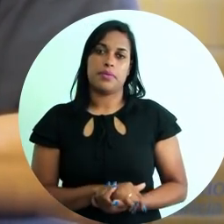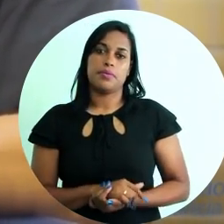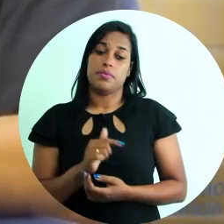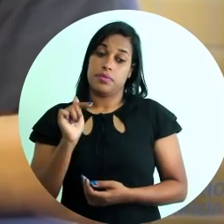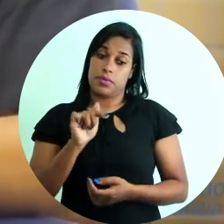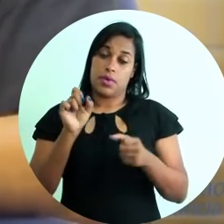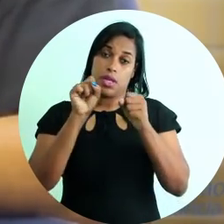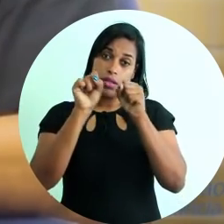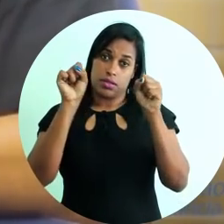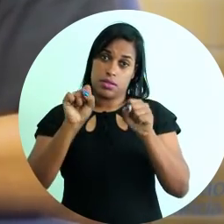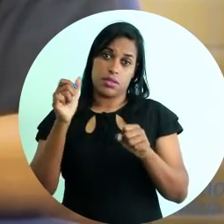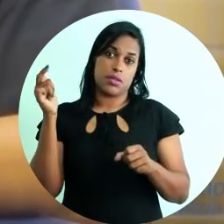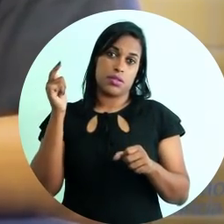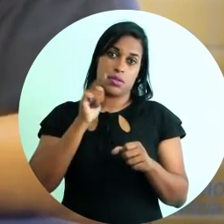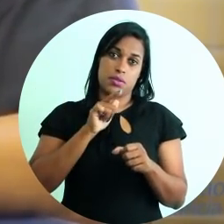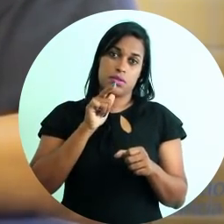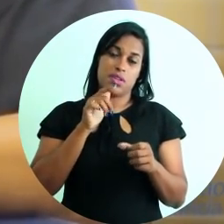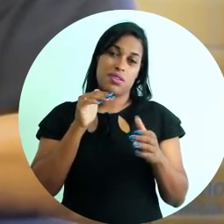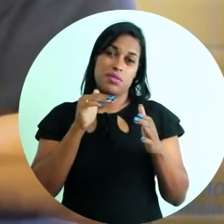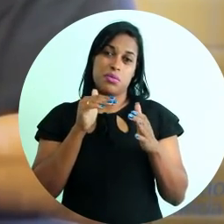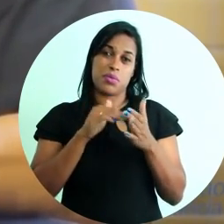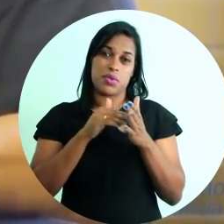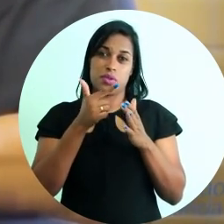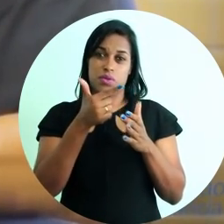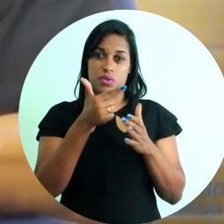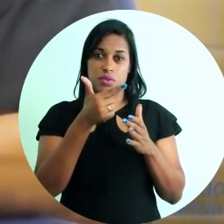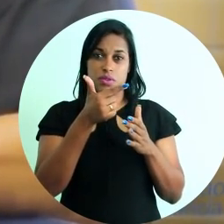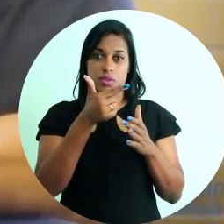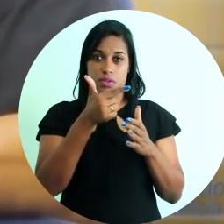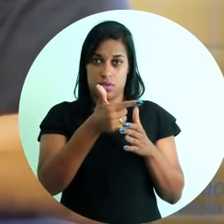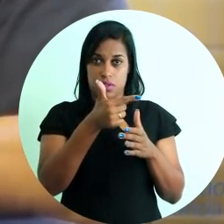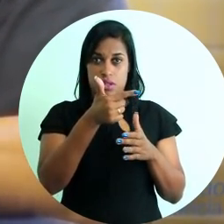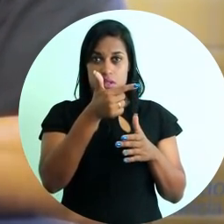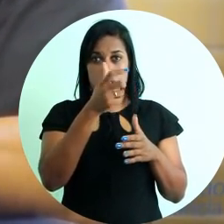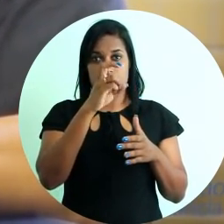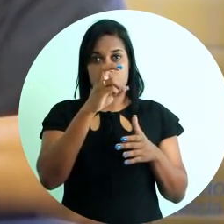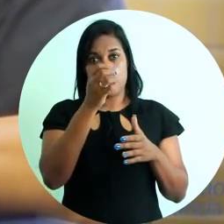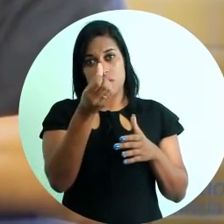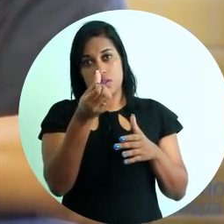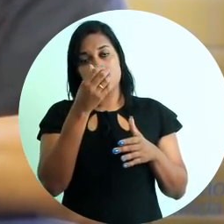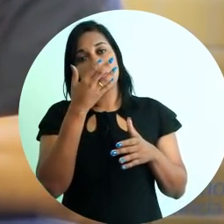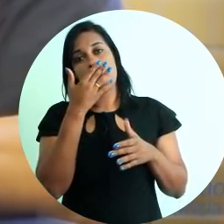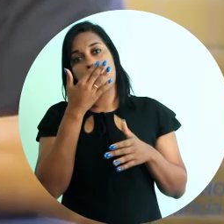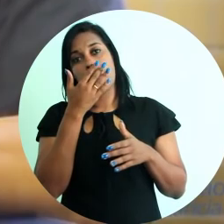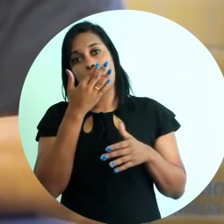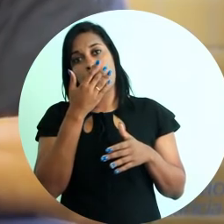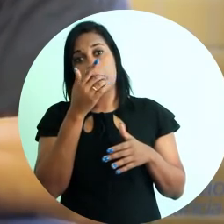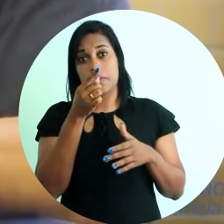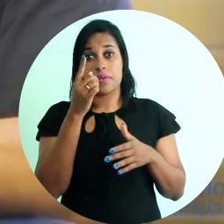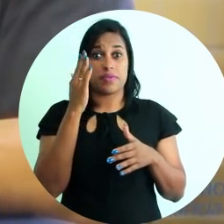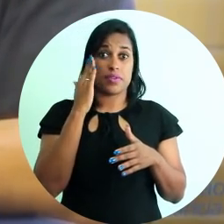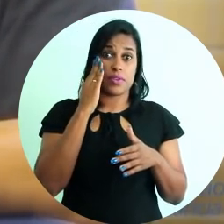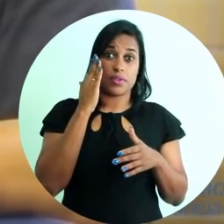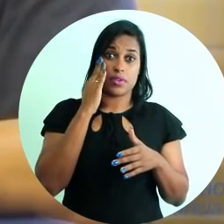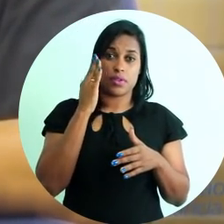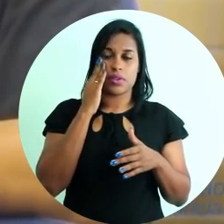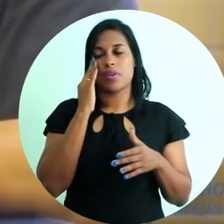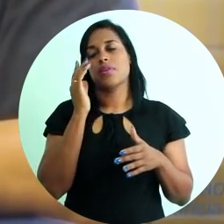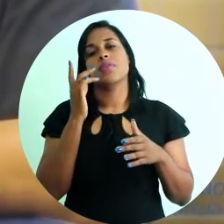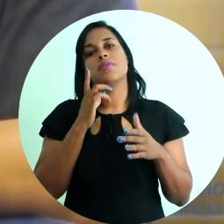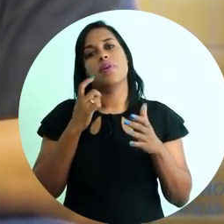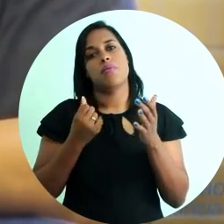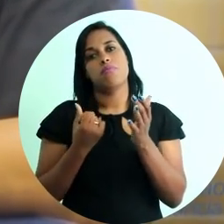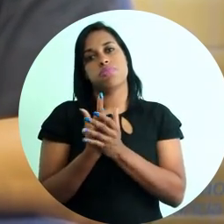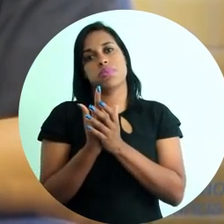esse sistema ele consegue exibir no máximo 256 cores. Para que você tenha uma ideia, ou pelo menos caso você queira fazer a conta